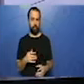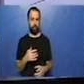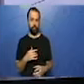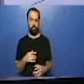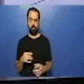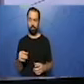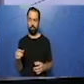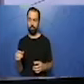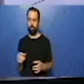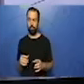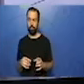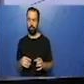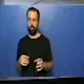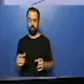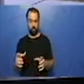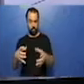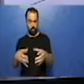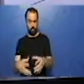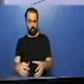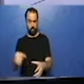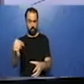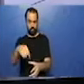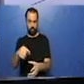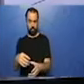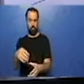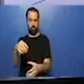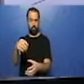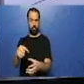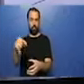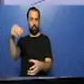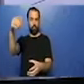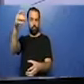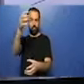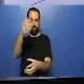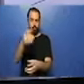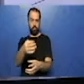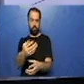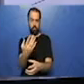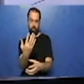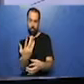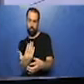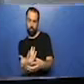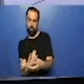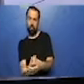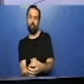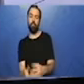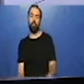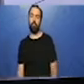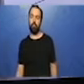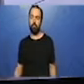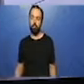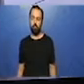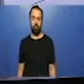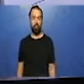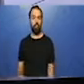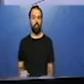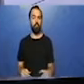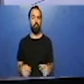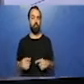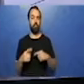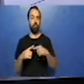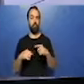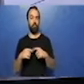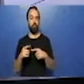aqui embaixo um outro becker que vai receber, no caso, a solução filtrada. Então esses são os